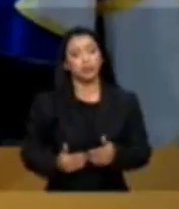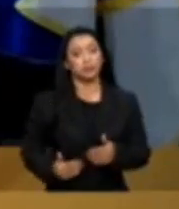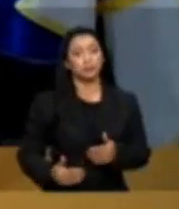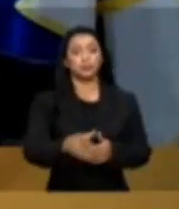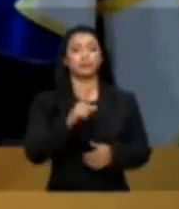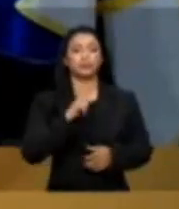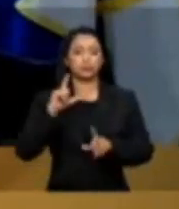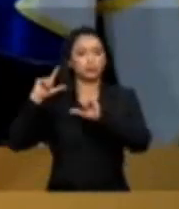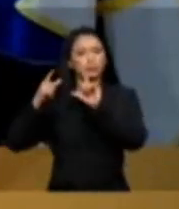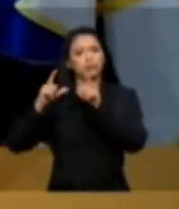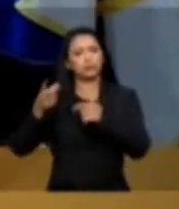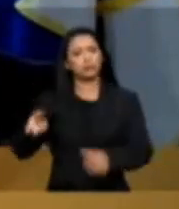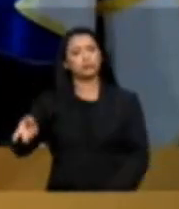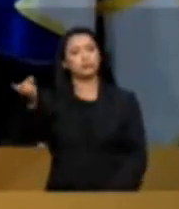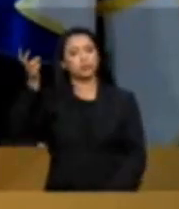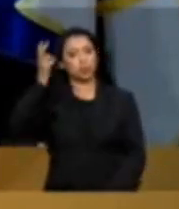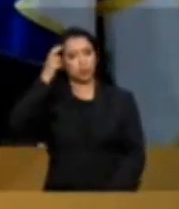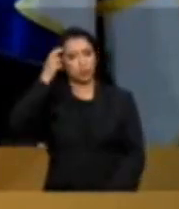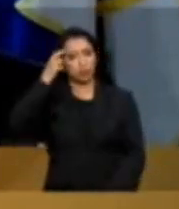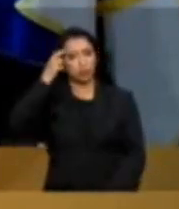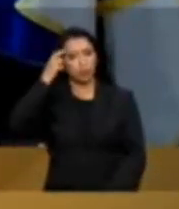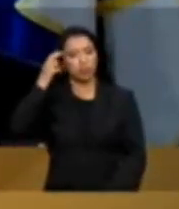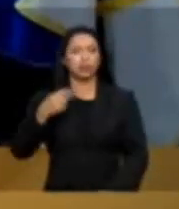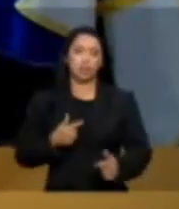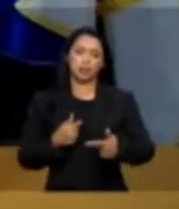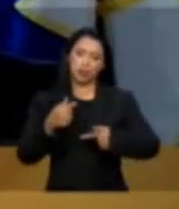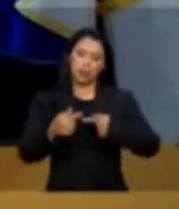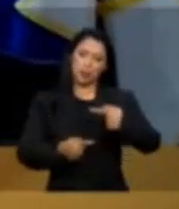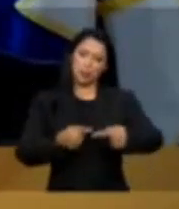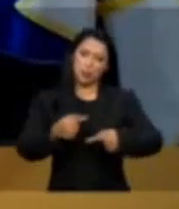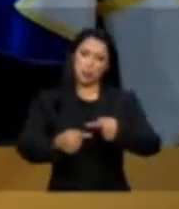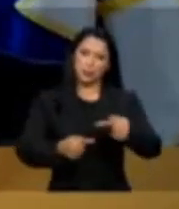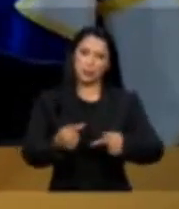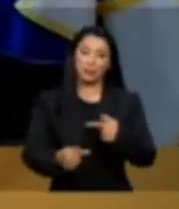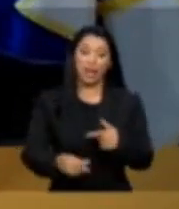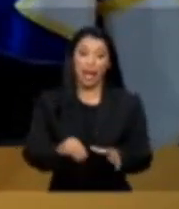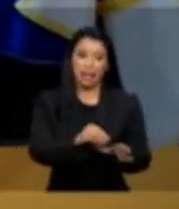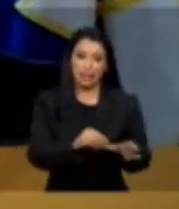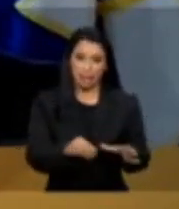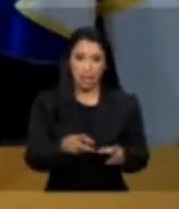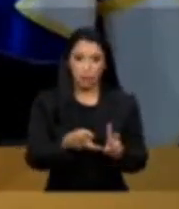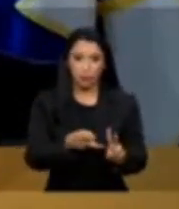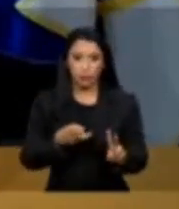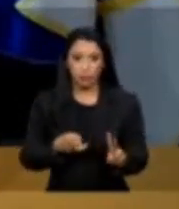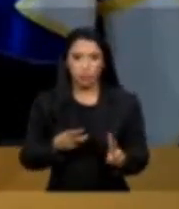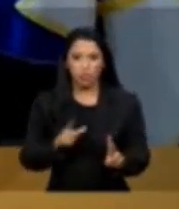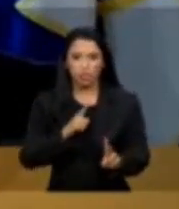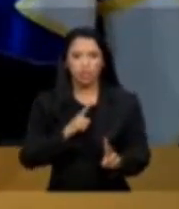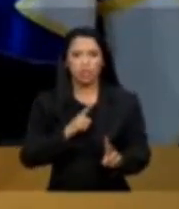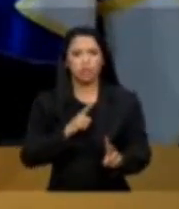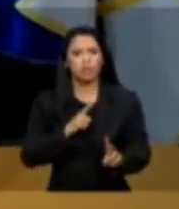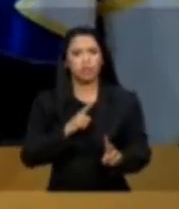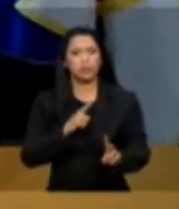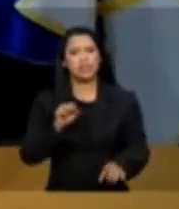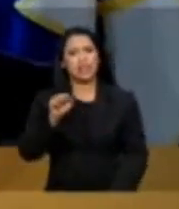preservam suas tradições culturais intergeracionais. A terra, para os índios, é sagrada